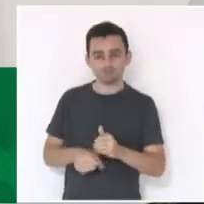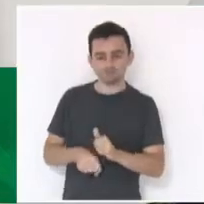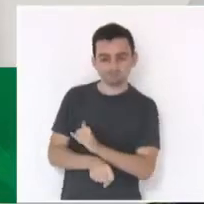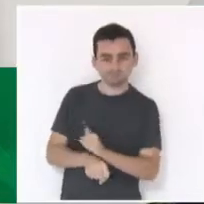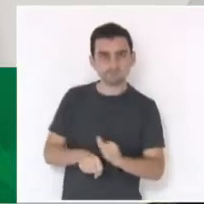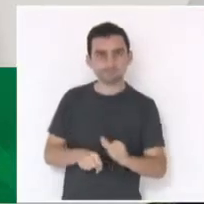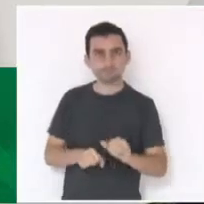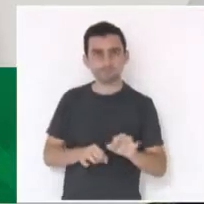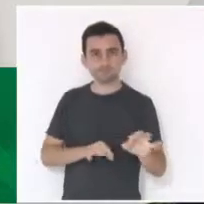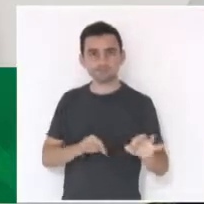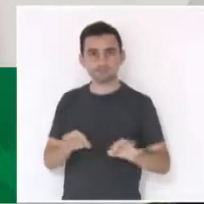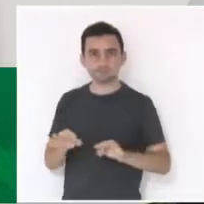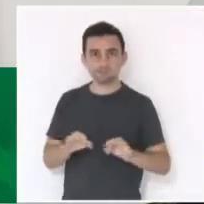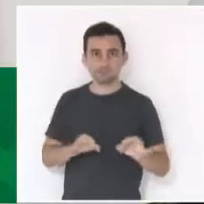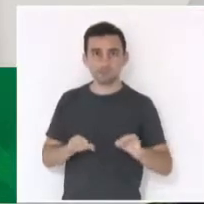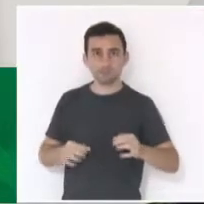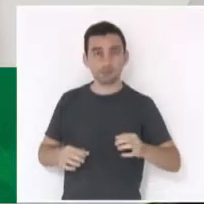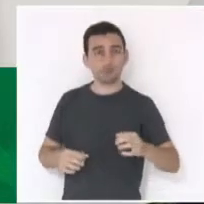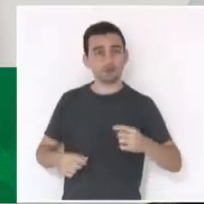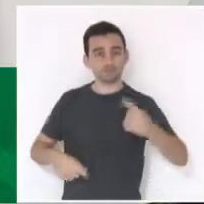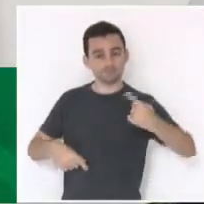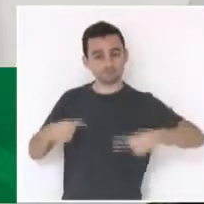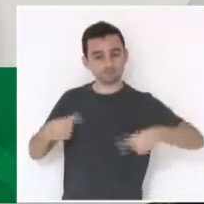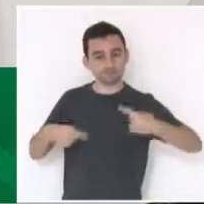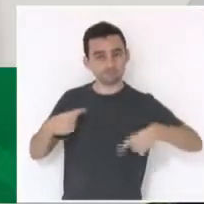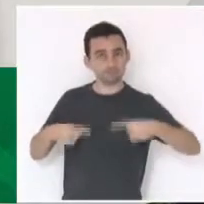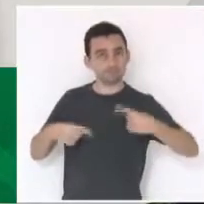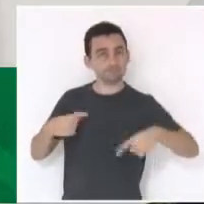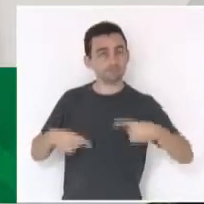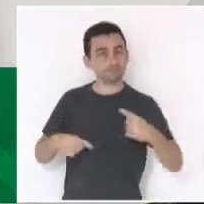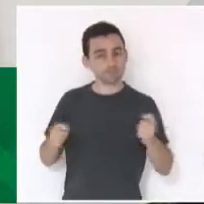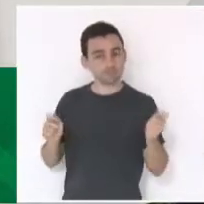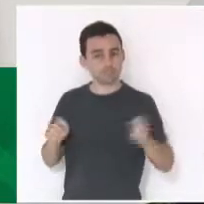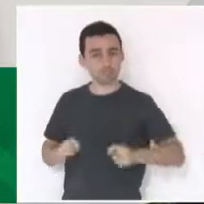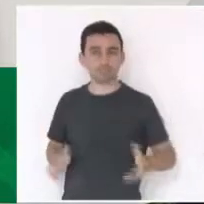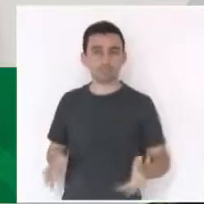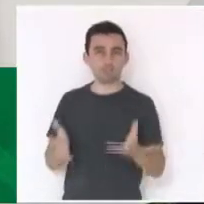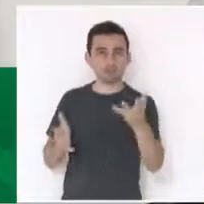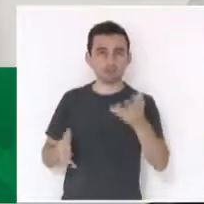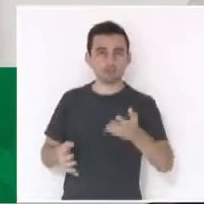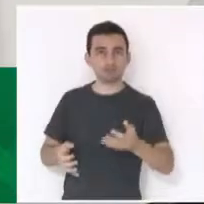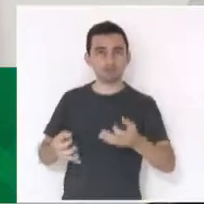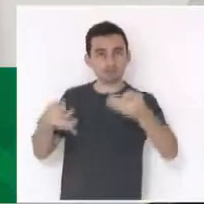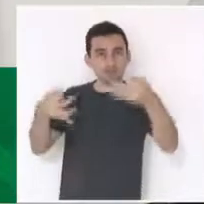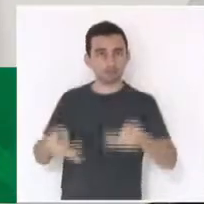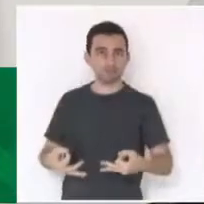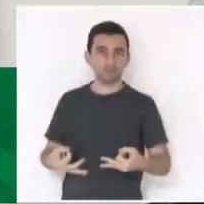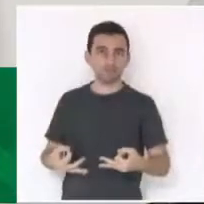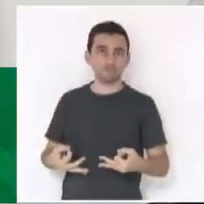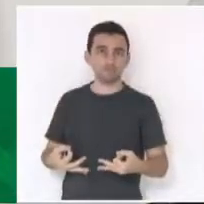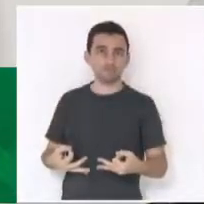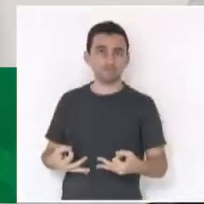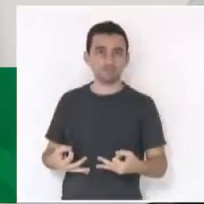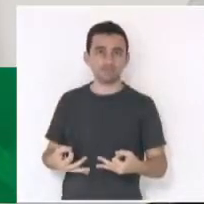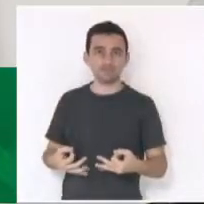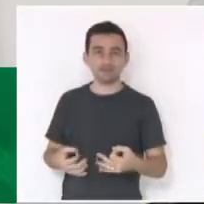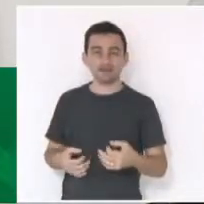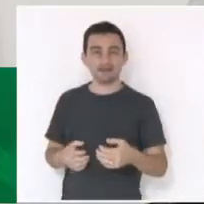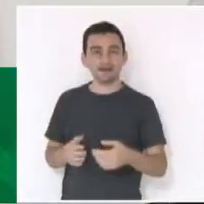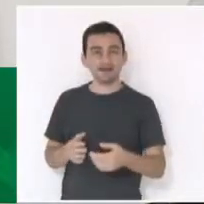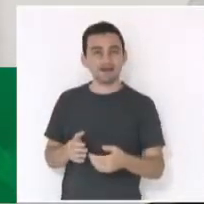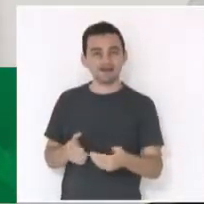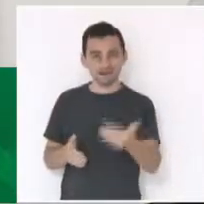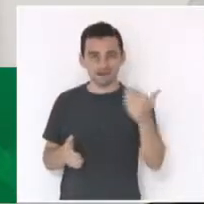e políticas que possam promover a justiça dizia para mim antes da